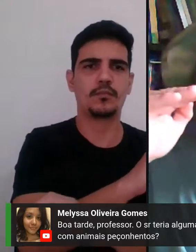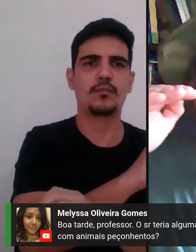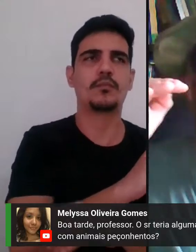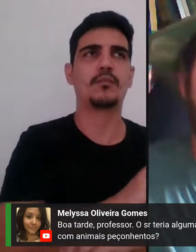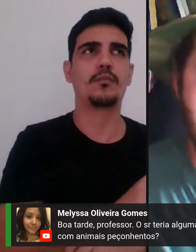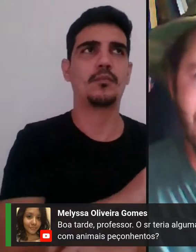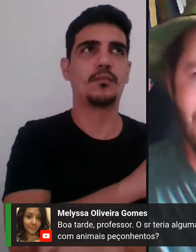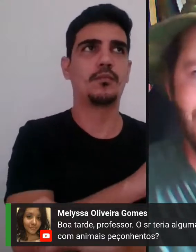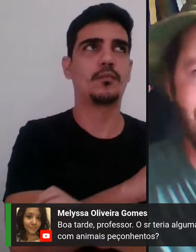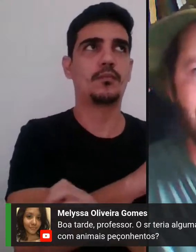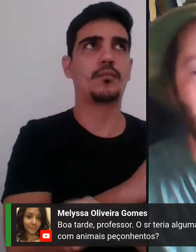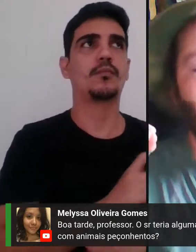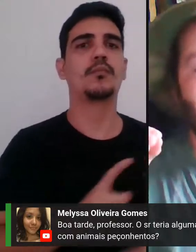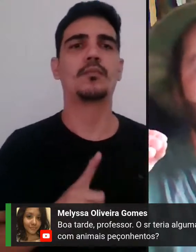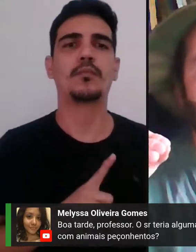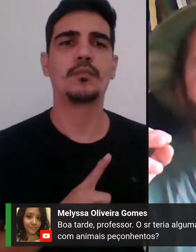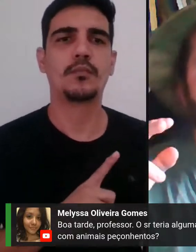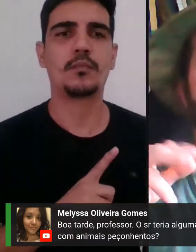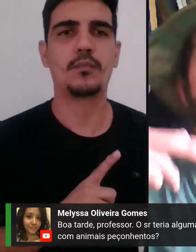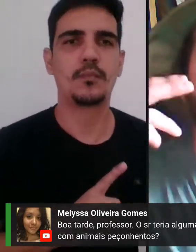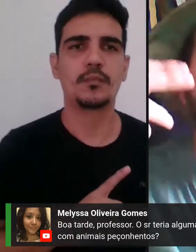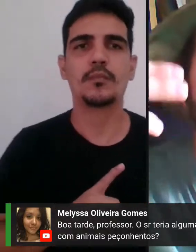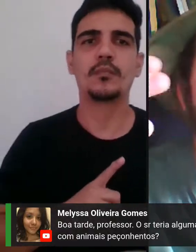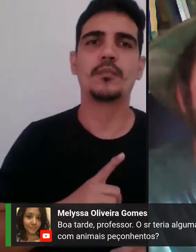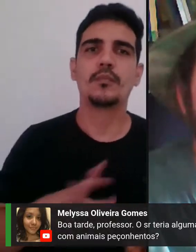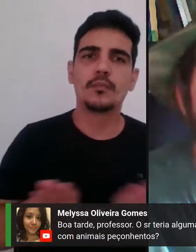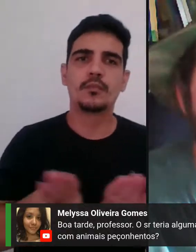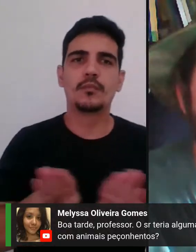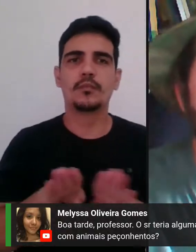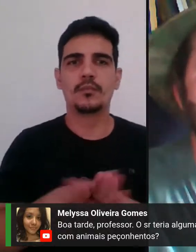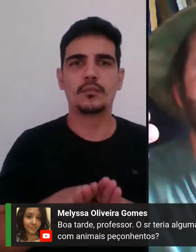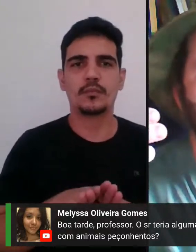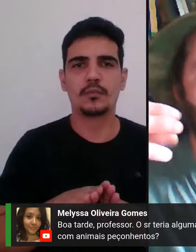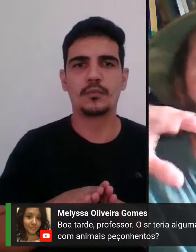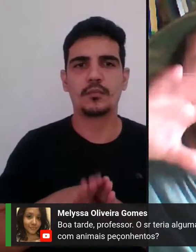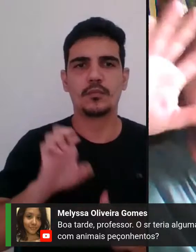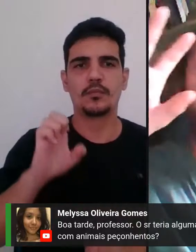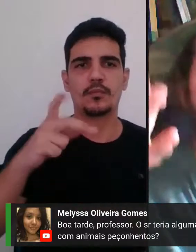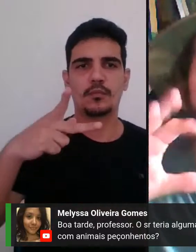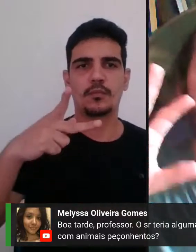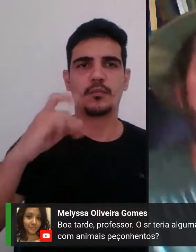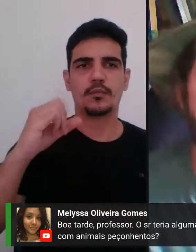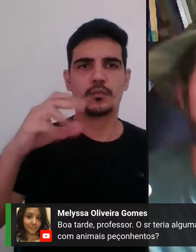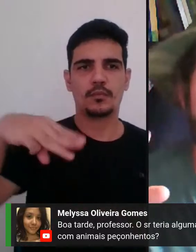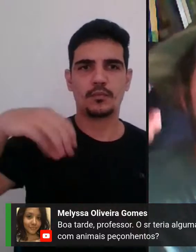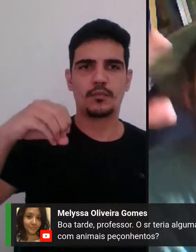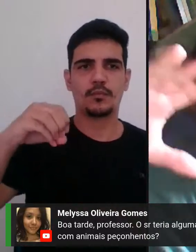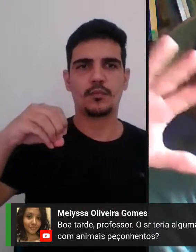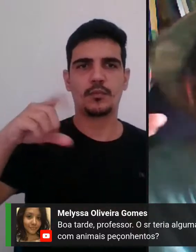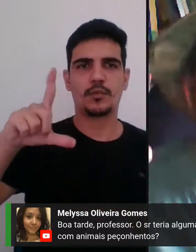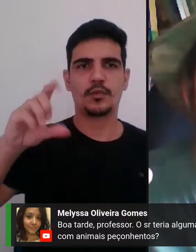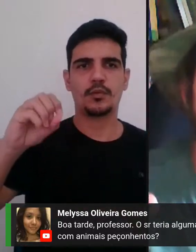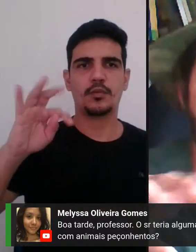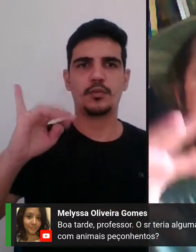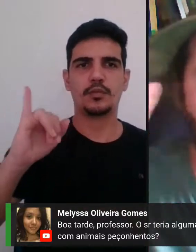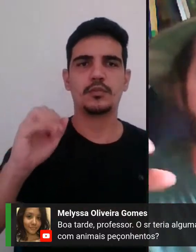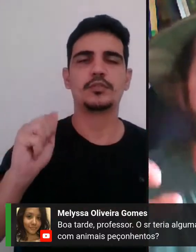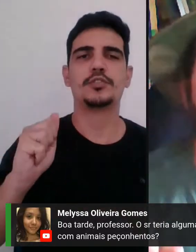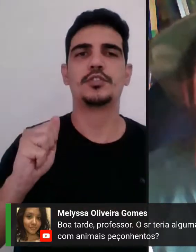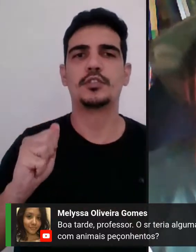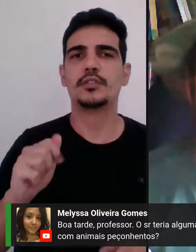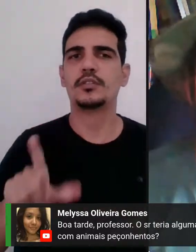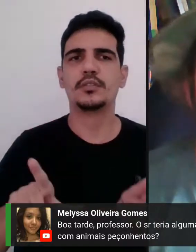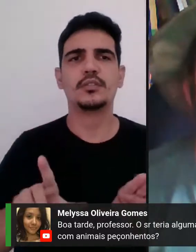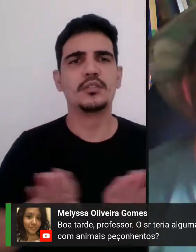a aracnologia, que pode ser chamada também de entomologia, né, que é o estudo dos insetos. Então já são outras áreas que